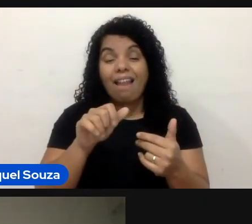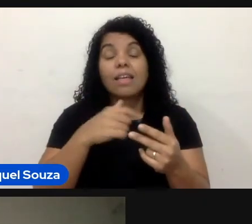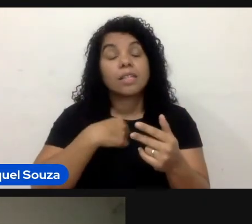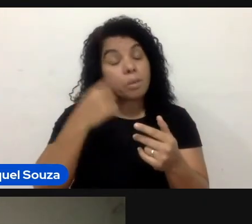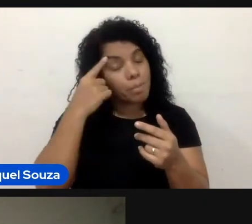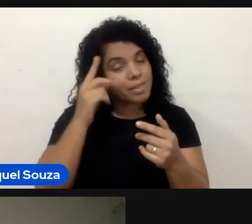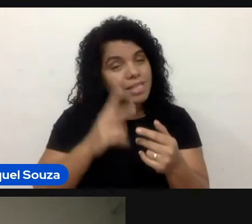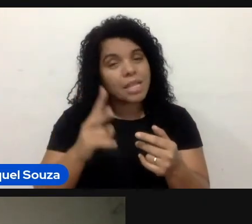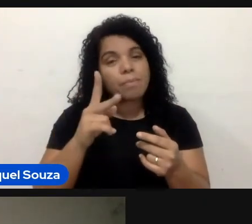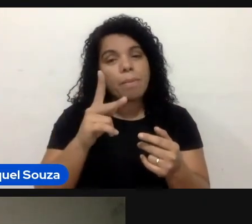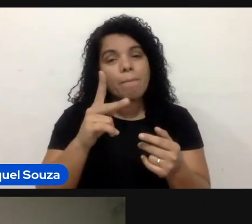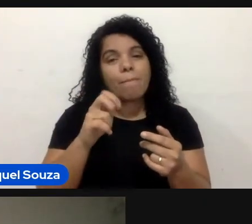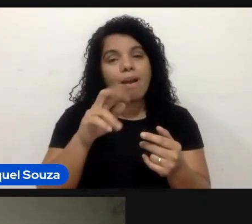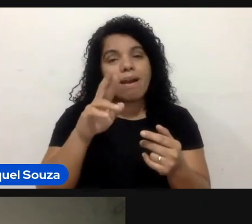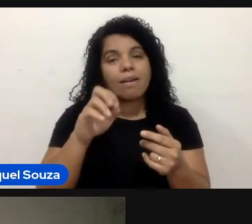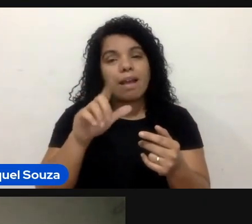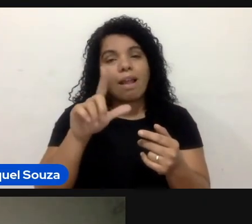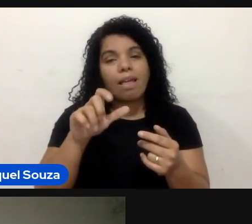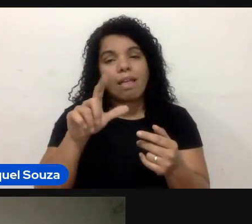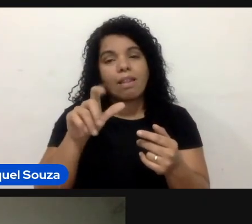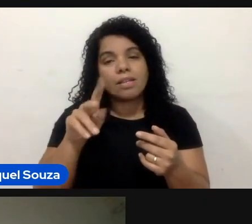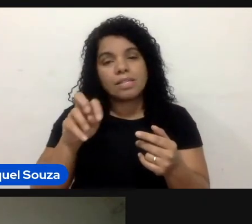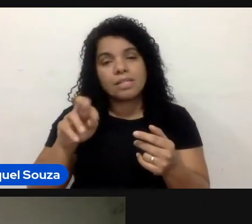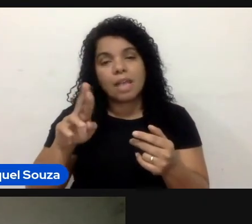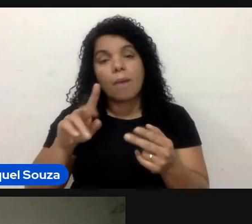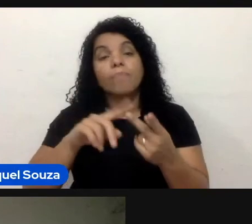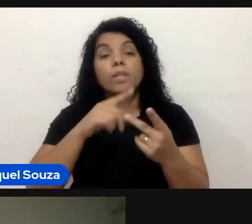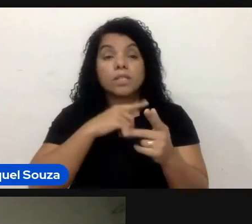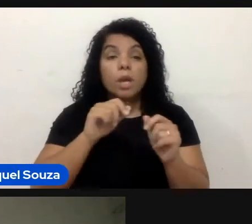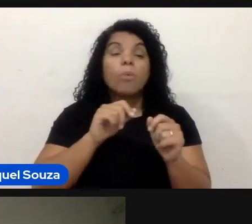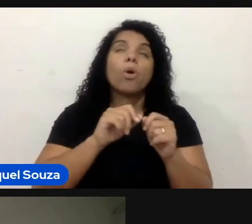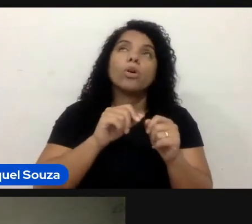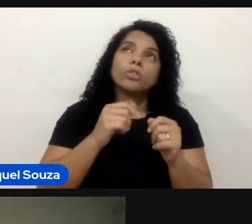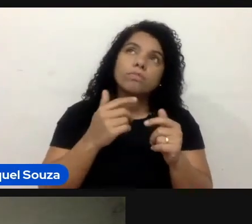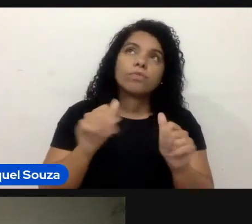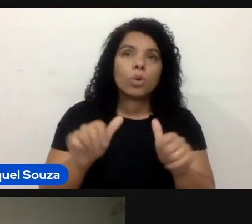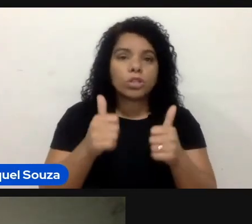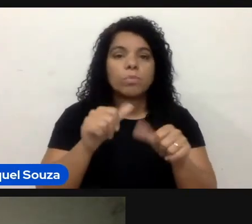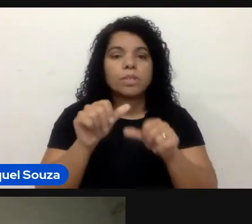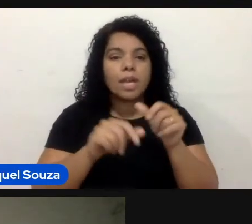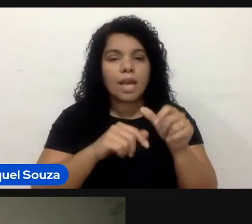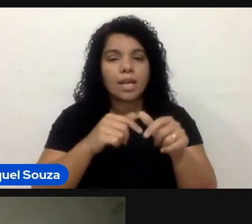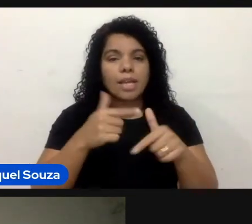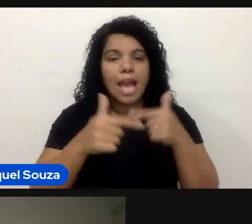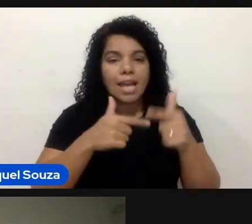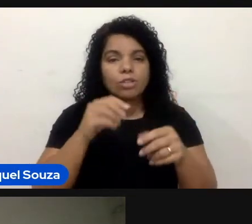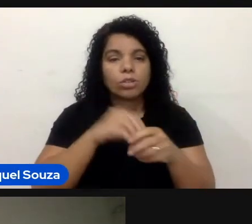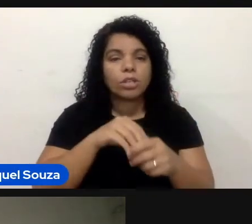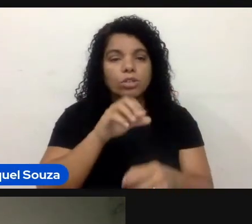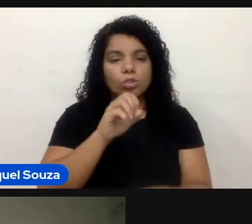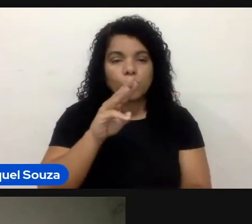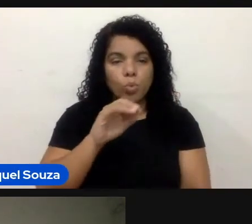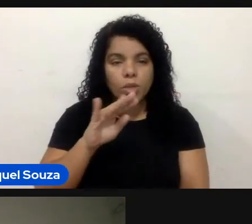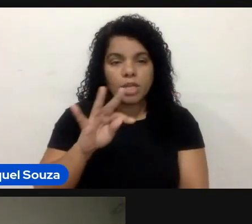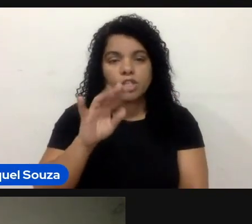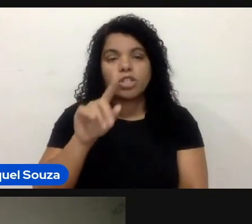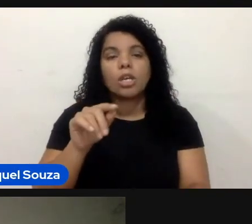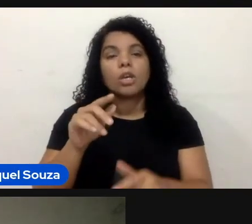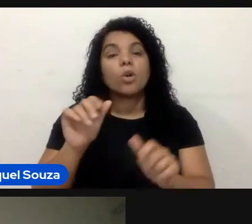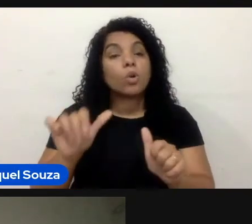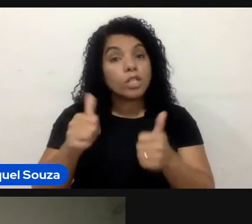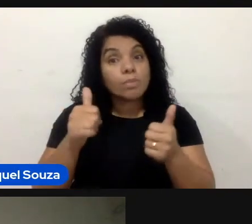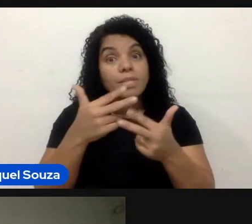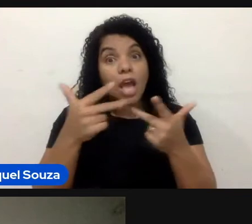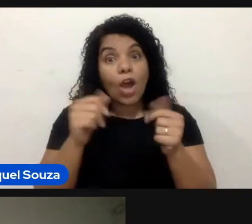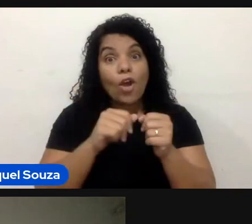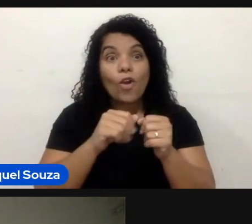pode pensar em otimizar ações na sua suíte, otimizar coisas,